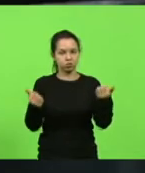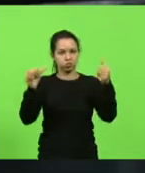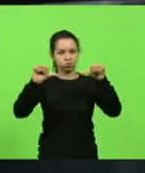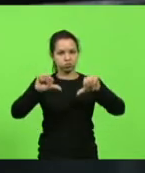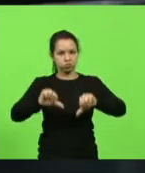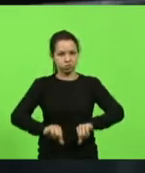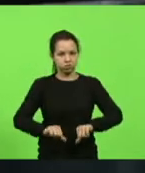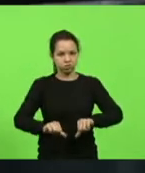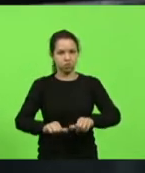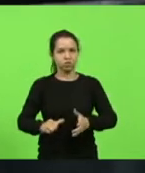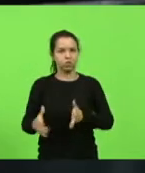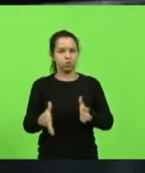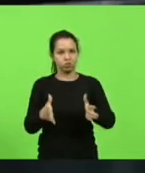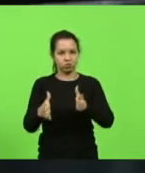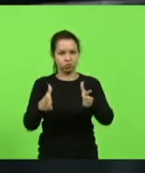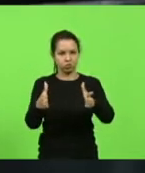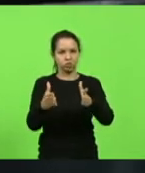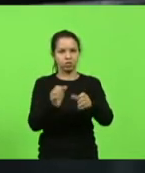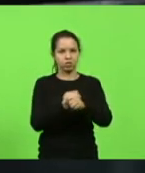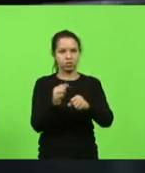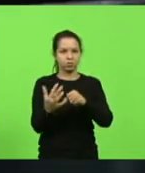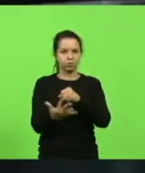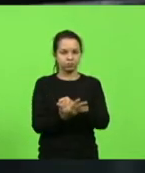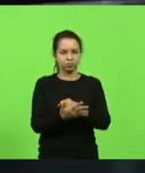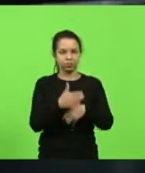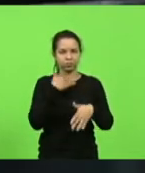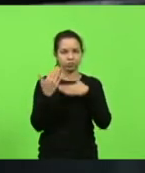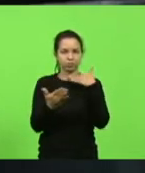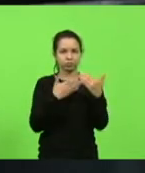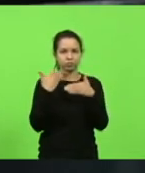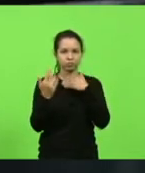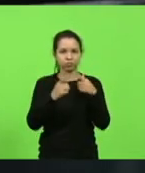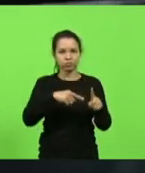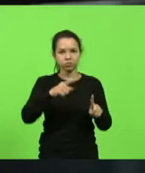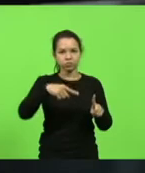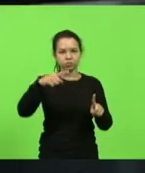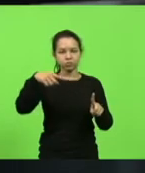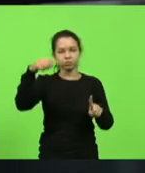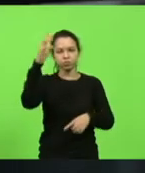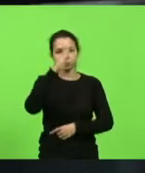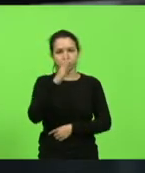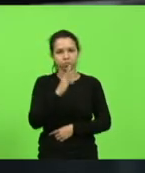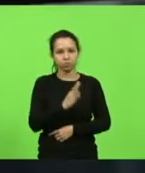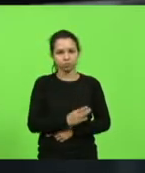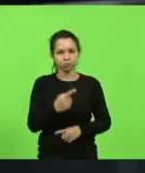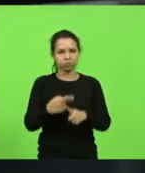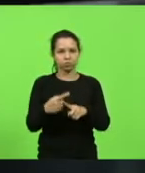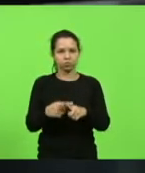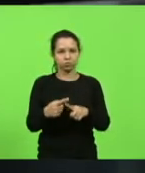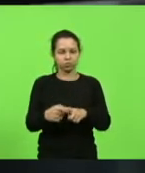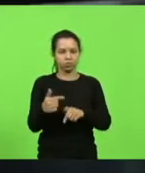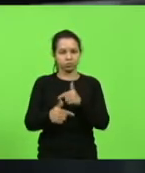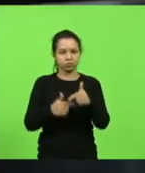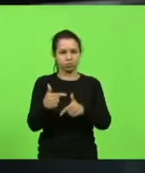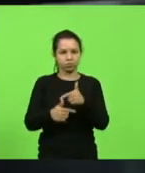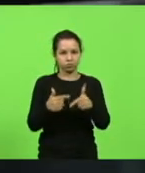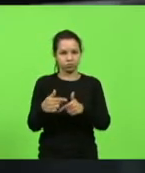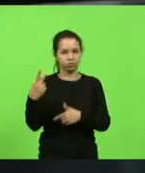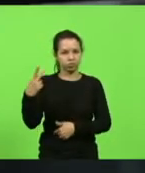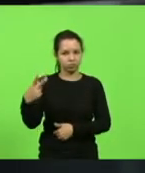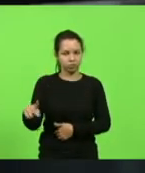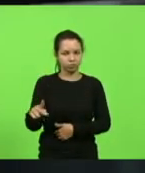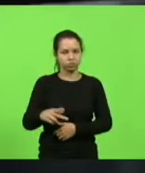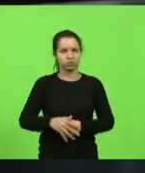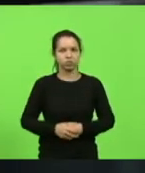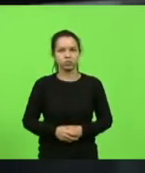da pandemia e pelo número de óbitos crescentes no Brasil, graças à sua bela gestão. Então, eu